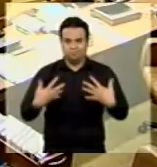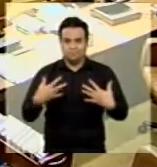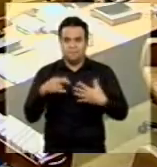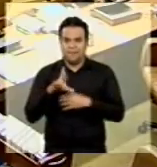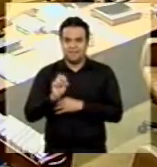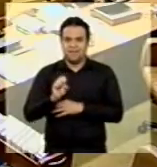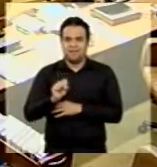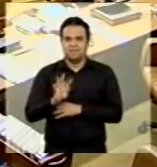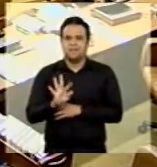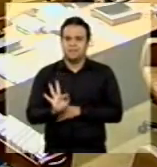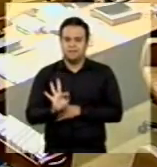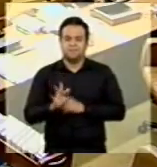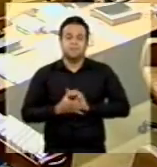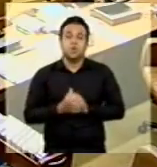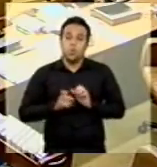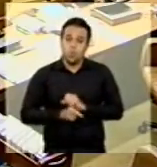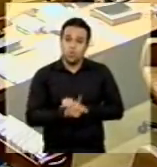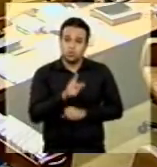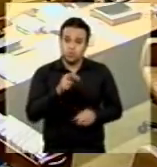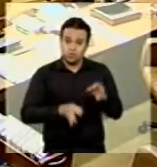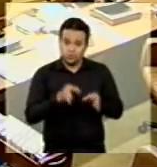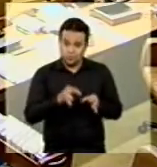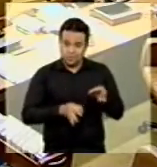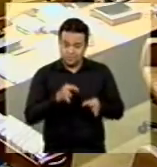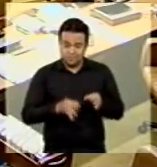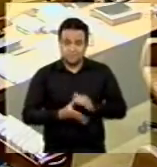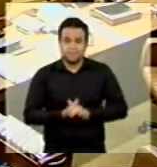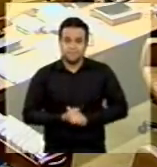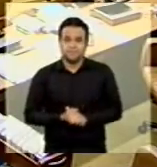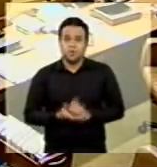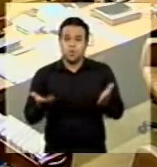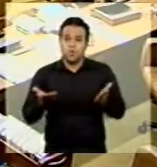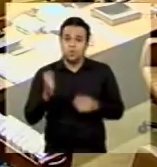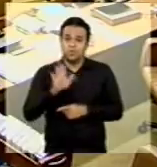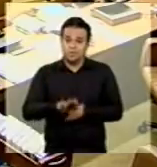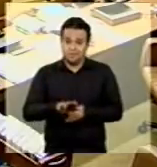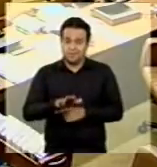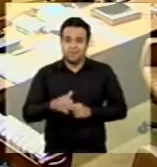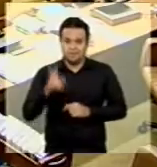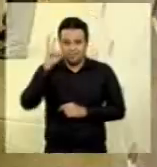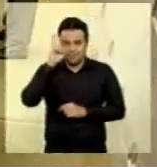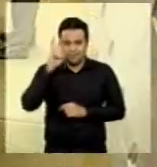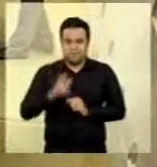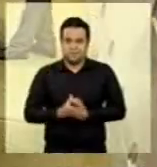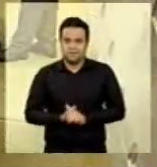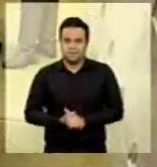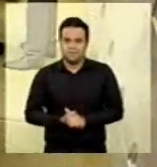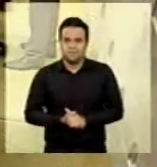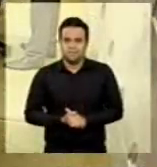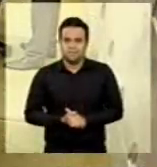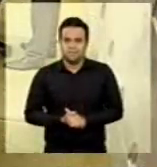Supremo Tribunal Federal para a continuidade da sessão plenária da tarde desta quinta-feira. Como nós